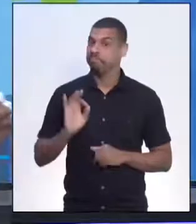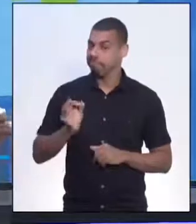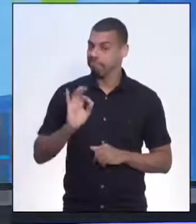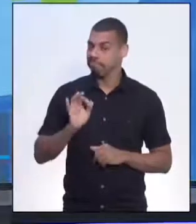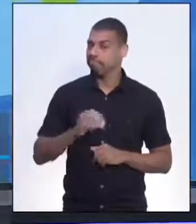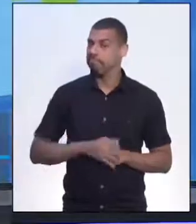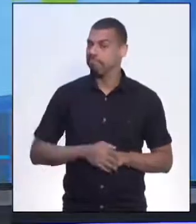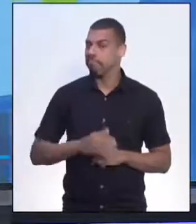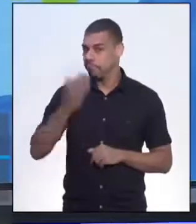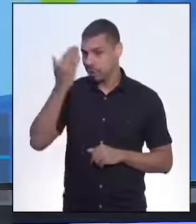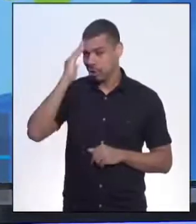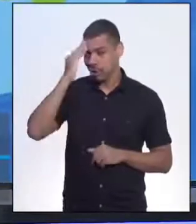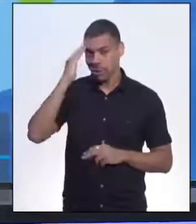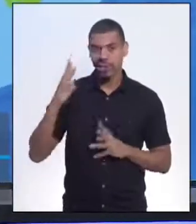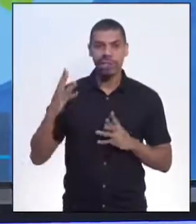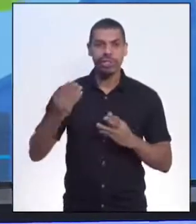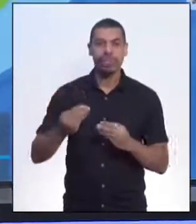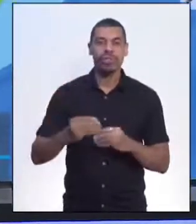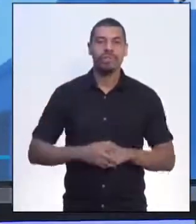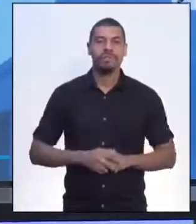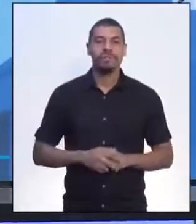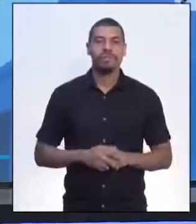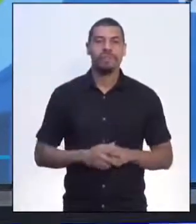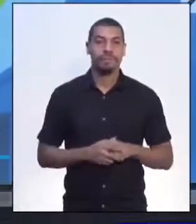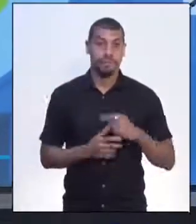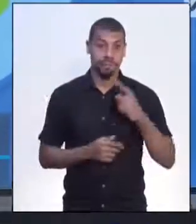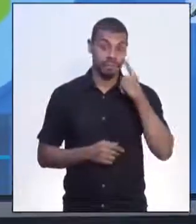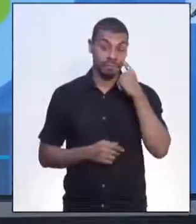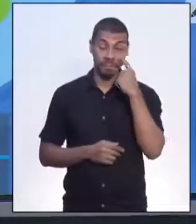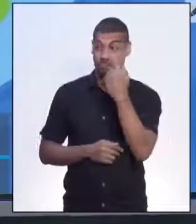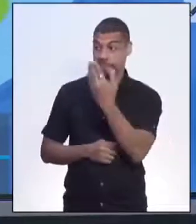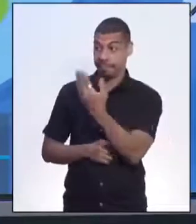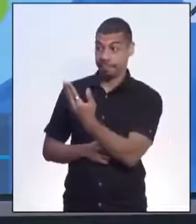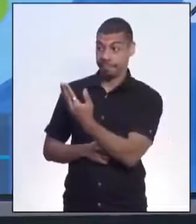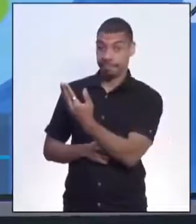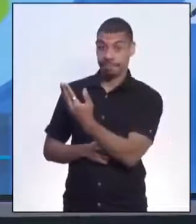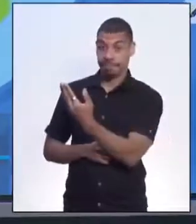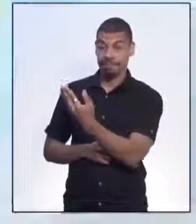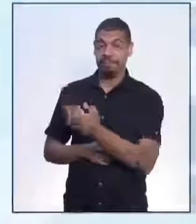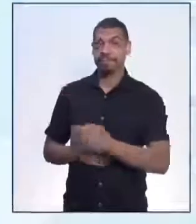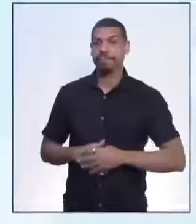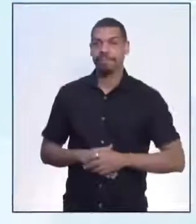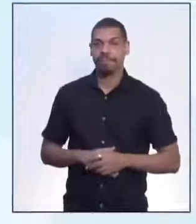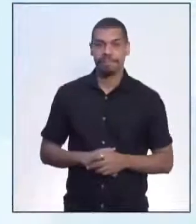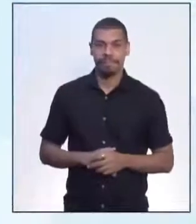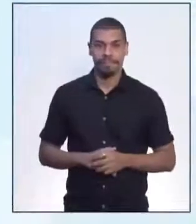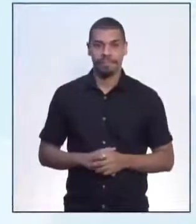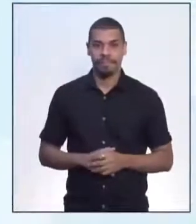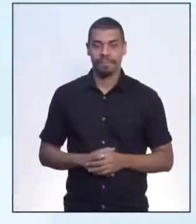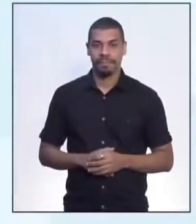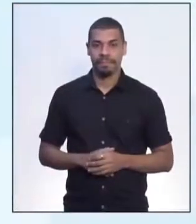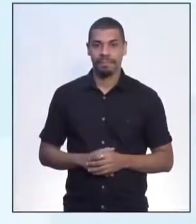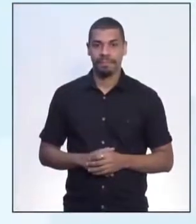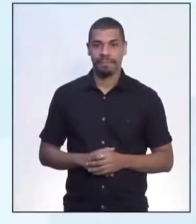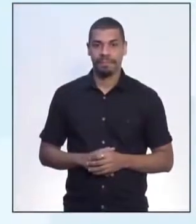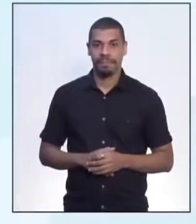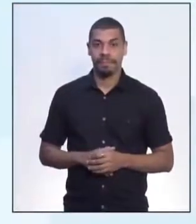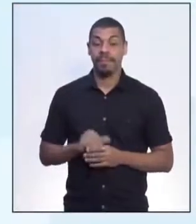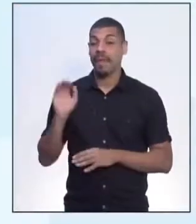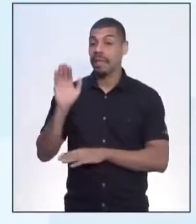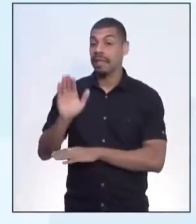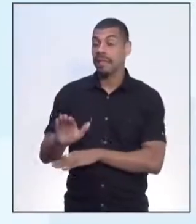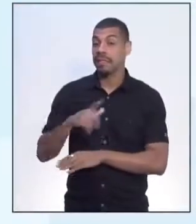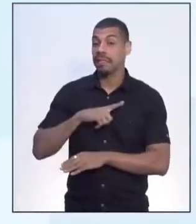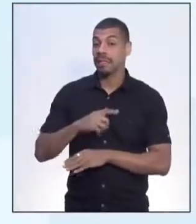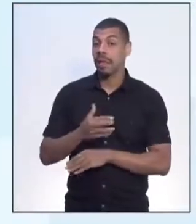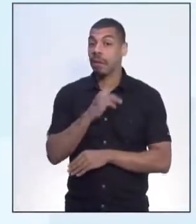Olha, pegaram bastante. Olha lá a sentença. In the afternoon, I have lunch at school. À tarde, eu almoço